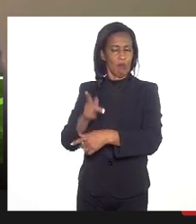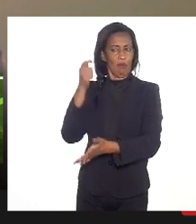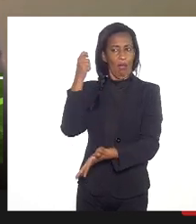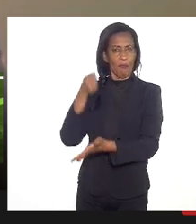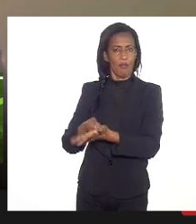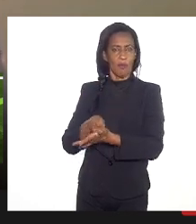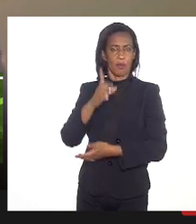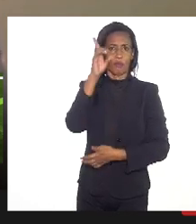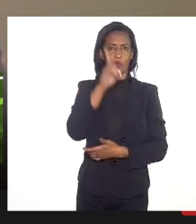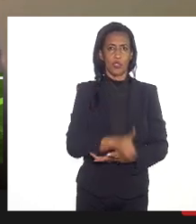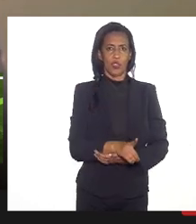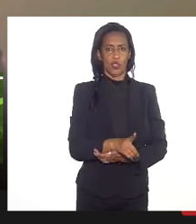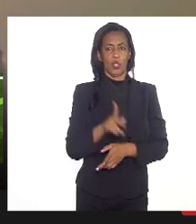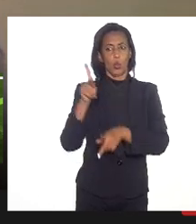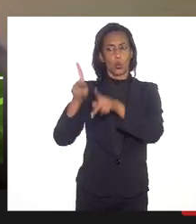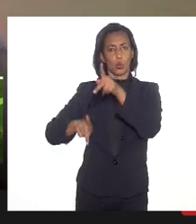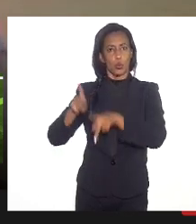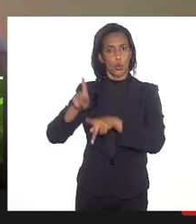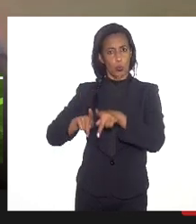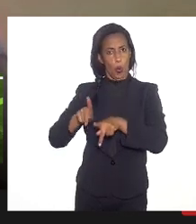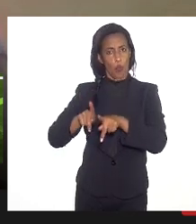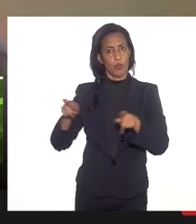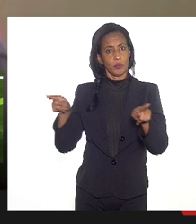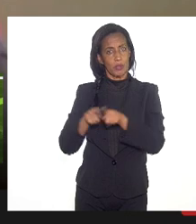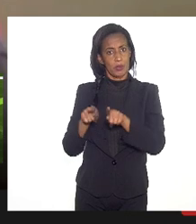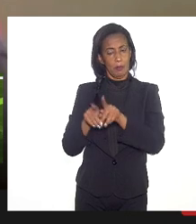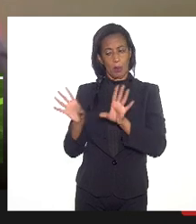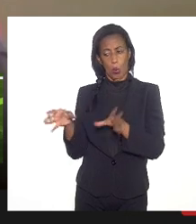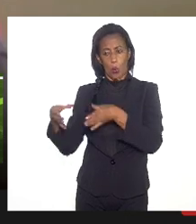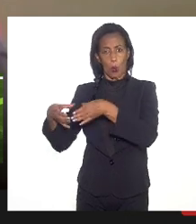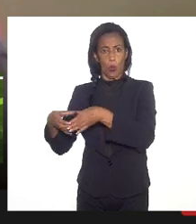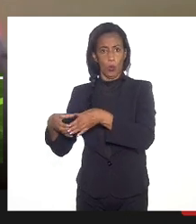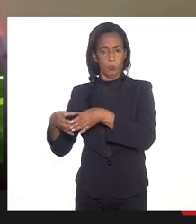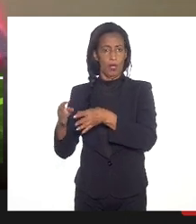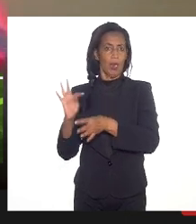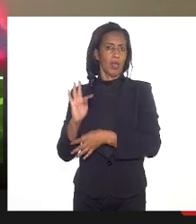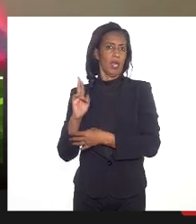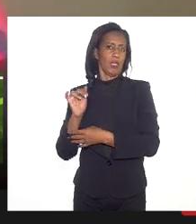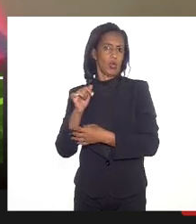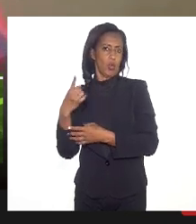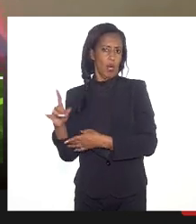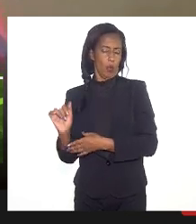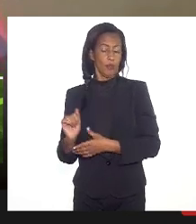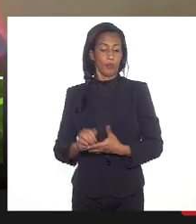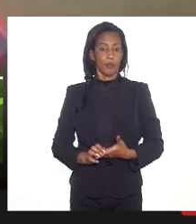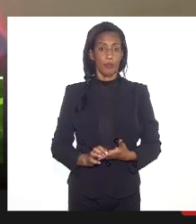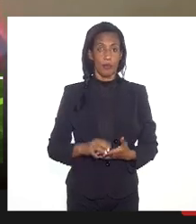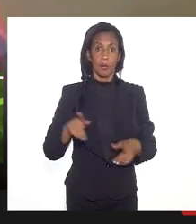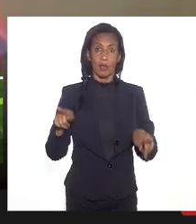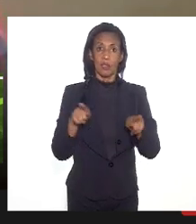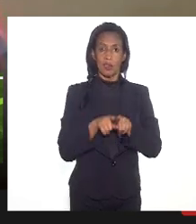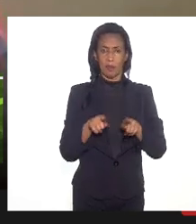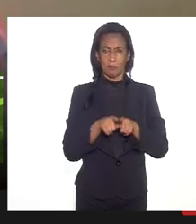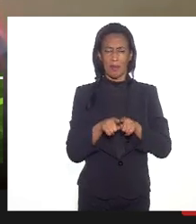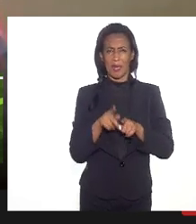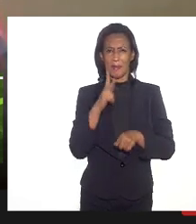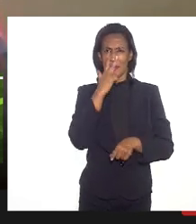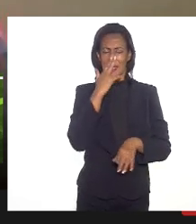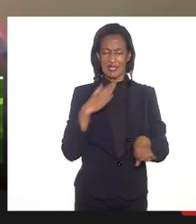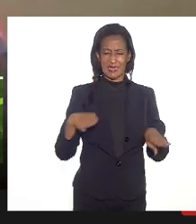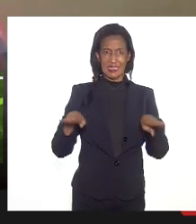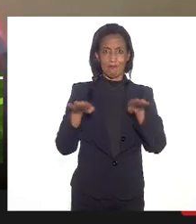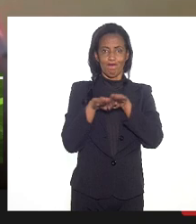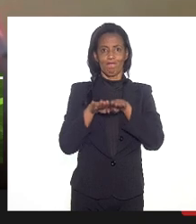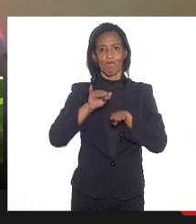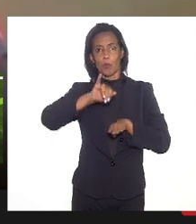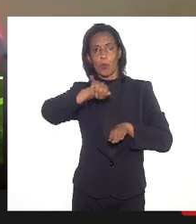afirmação de direitos dos povos e comunidades tradicionais. No entanto, parece igualmente